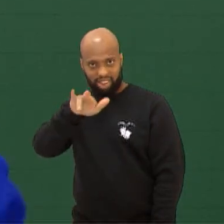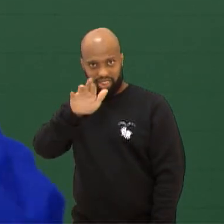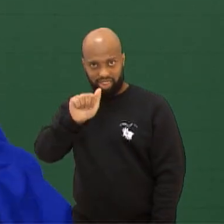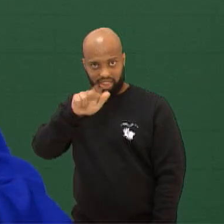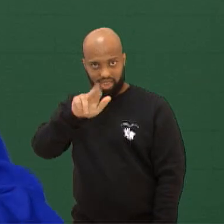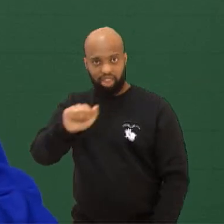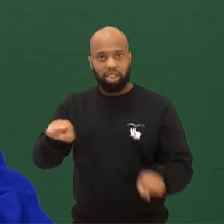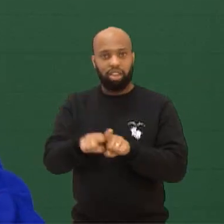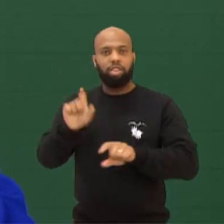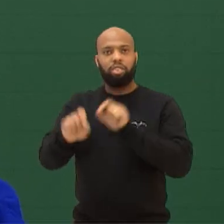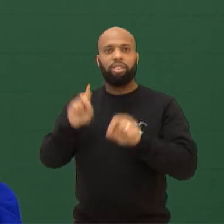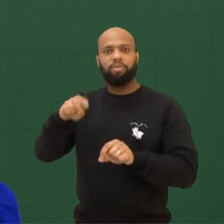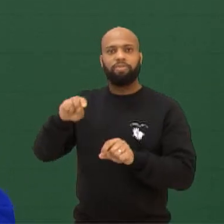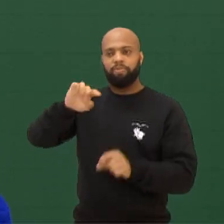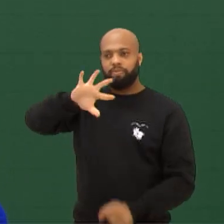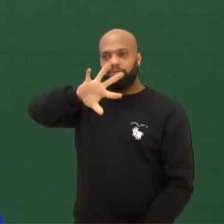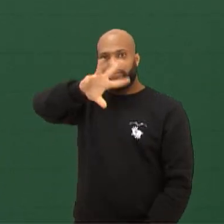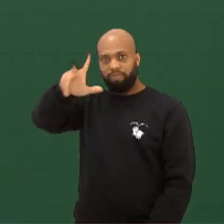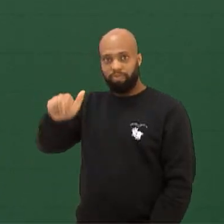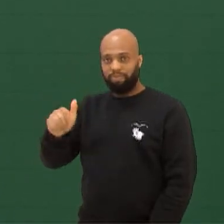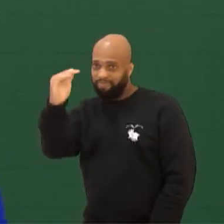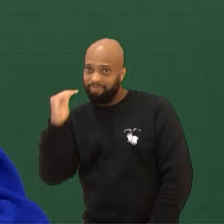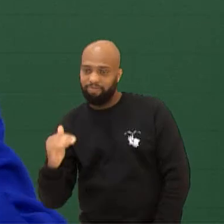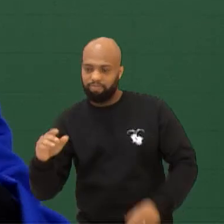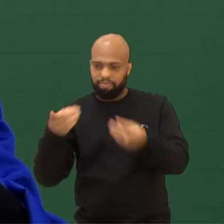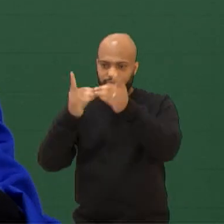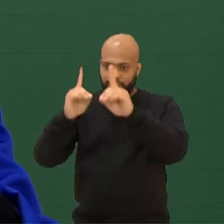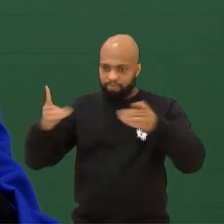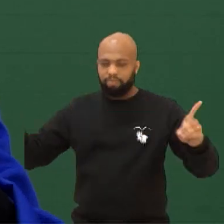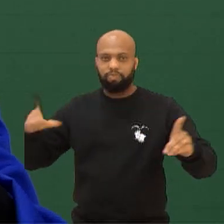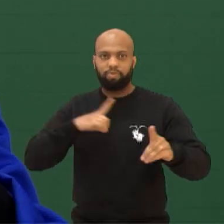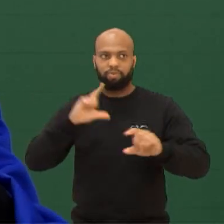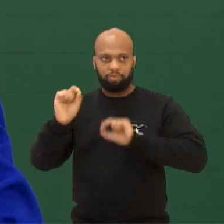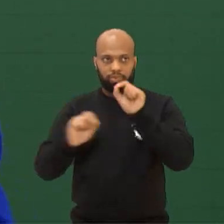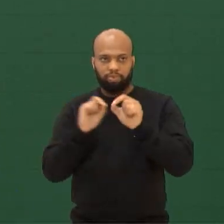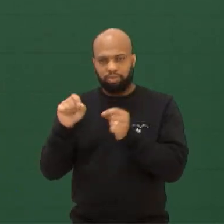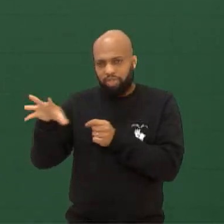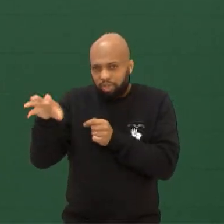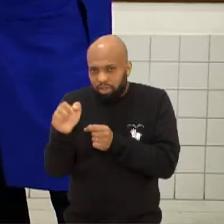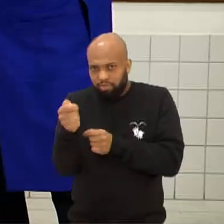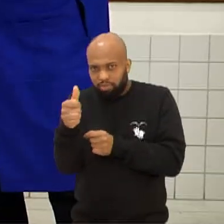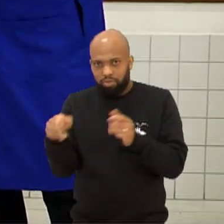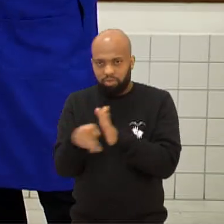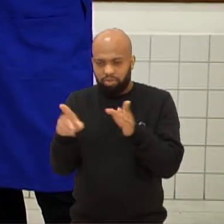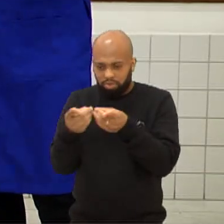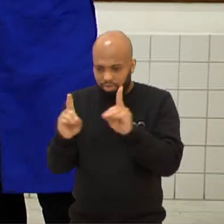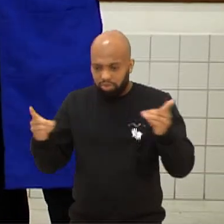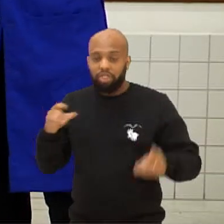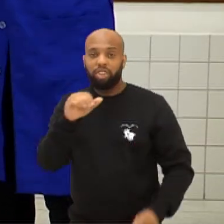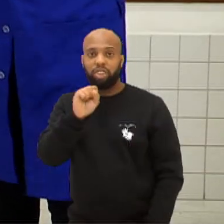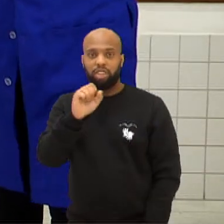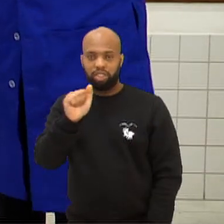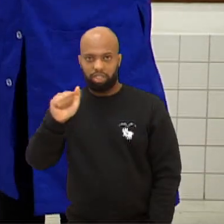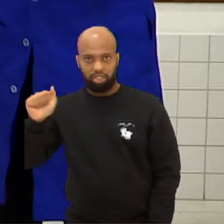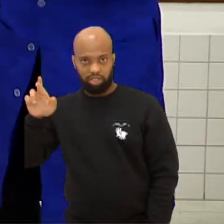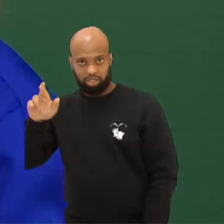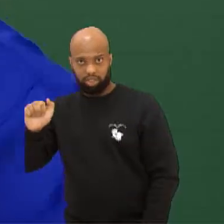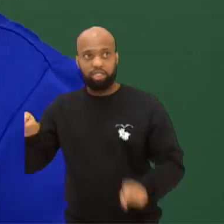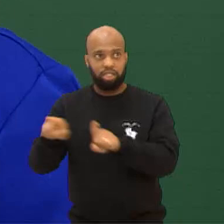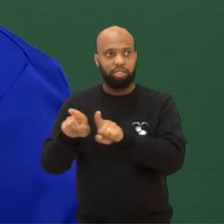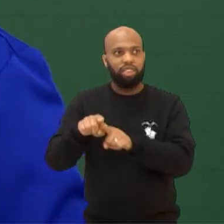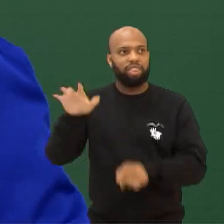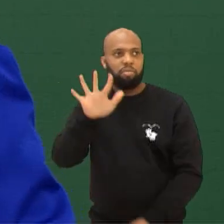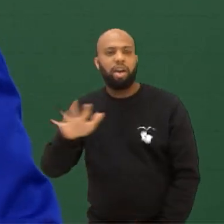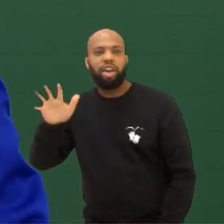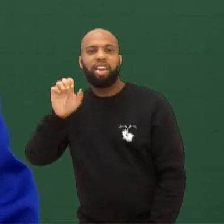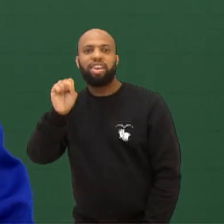sala, é a África abaixo do deserto do Saara, pegando um trechinho do deserto do Saara. Essa área delimitadinha, a área do Sahel, também a gente